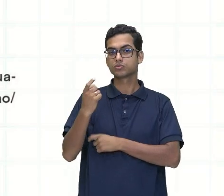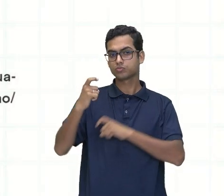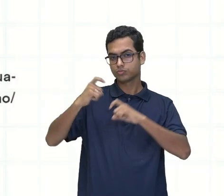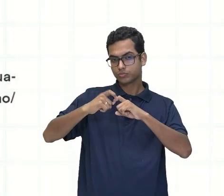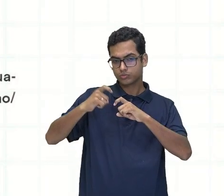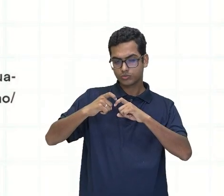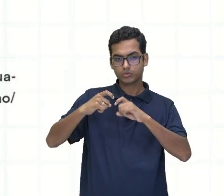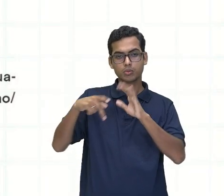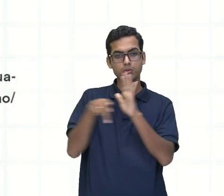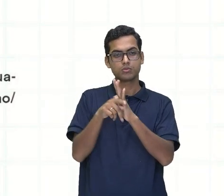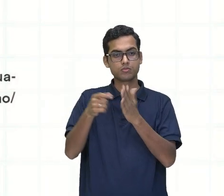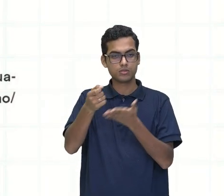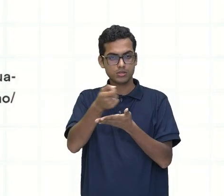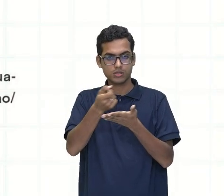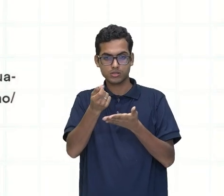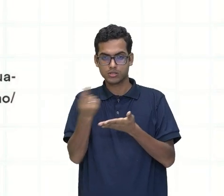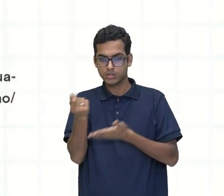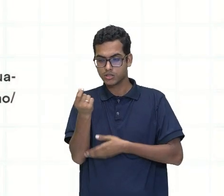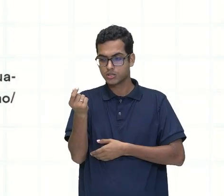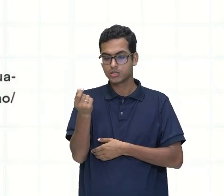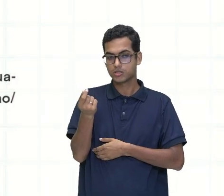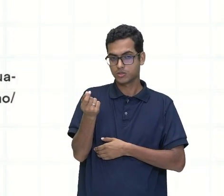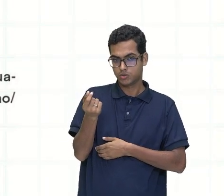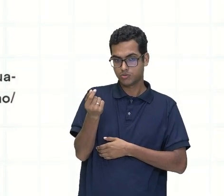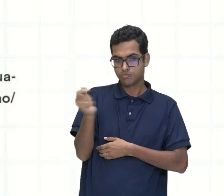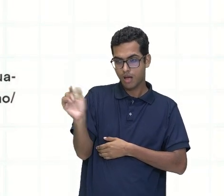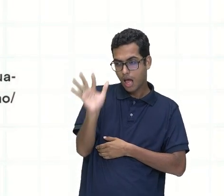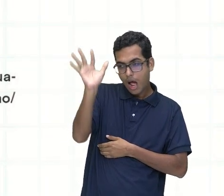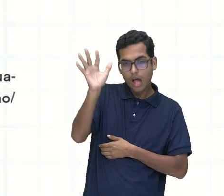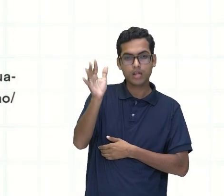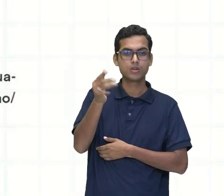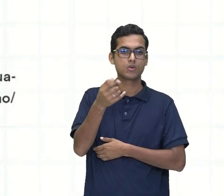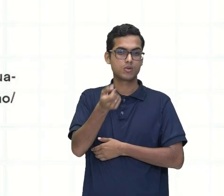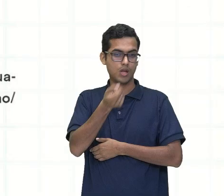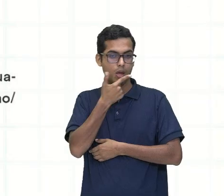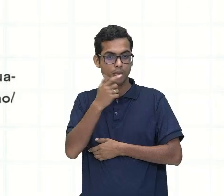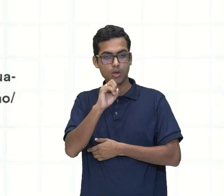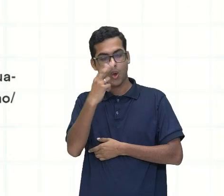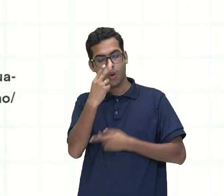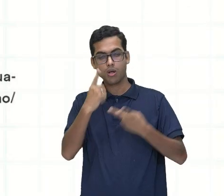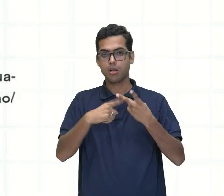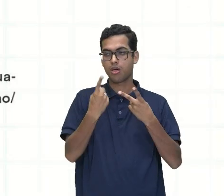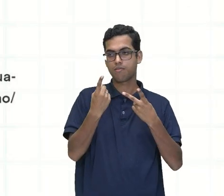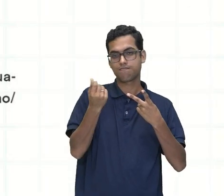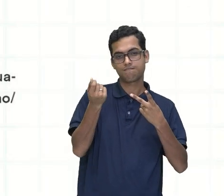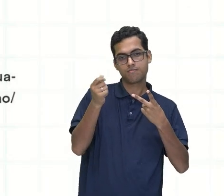diferentes. E aí, dentro, né, de opinar, dentro